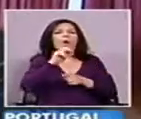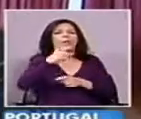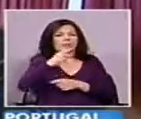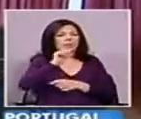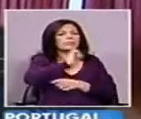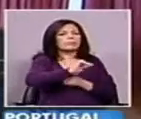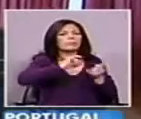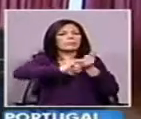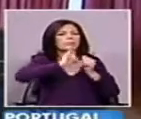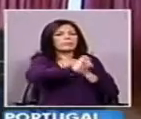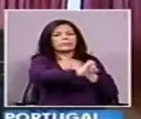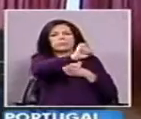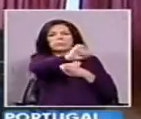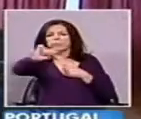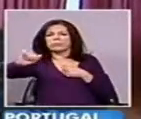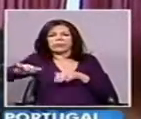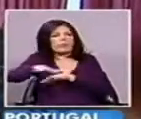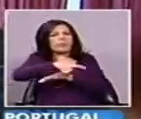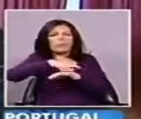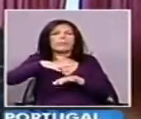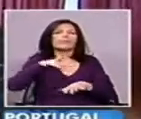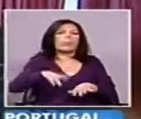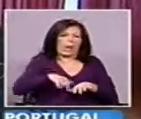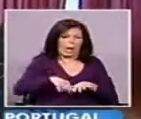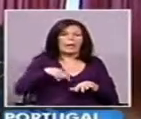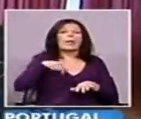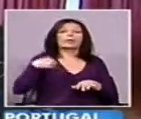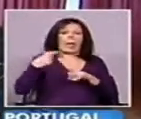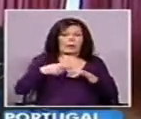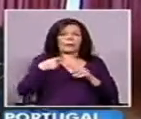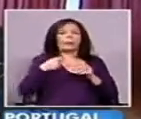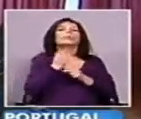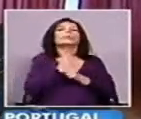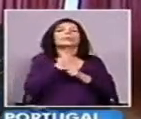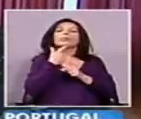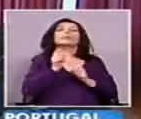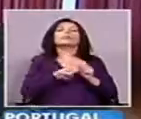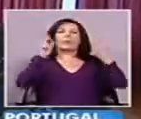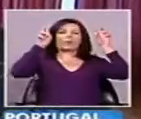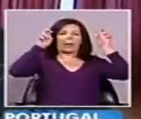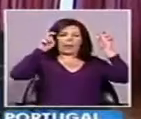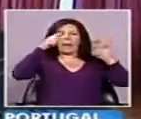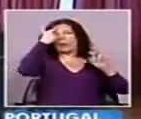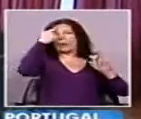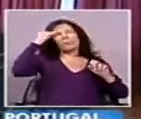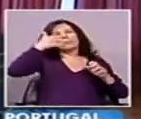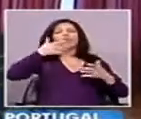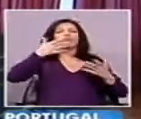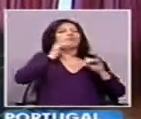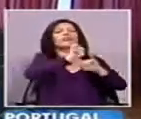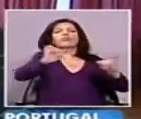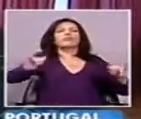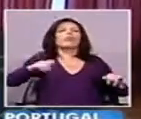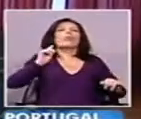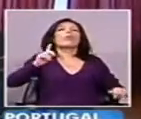todo o país. Este ano nós trabalhamos o tema Imaginar o Futuro, como é